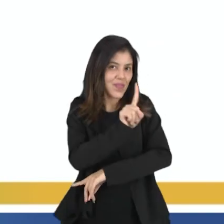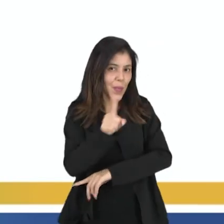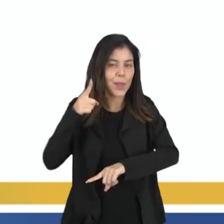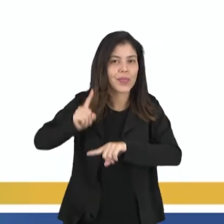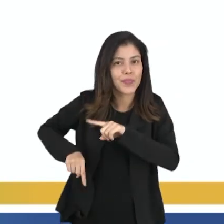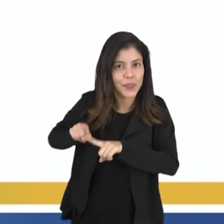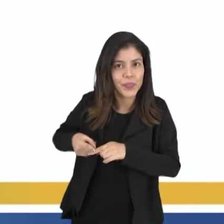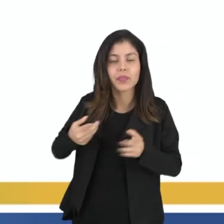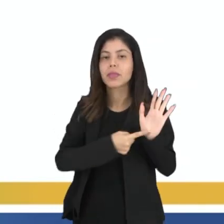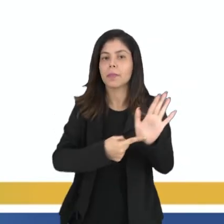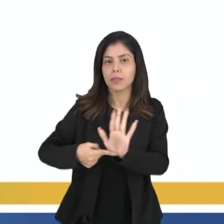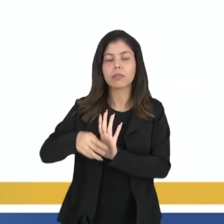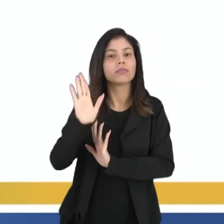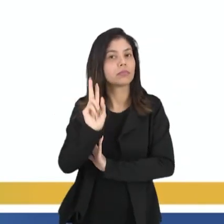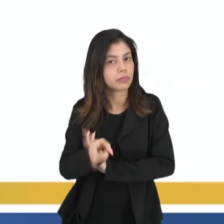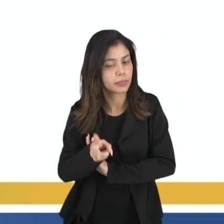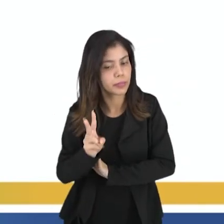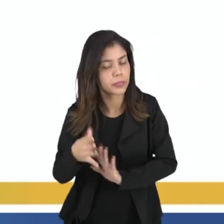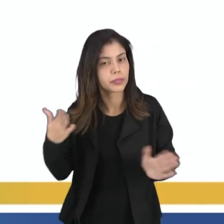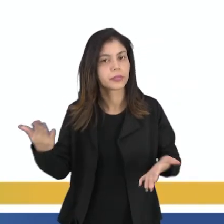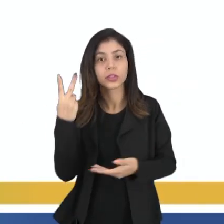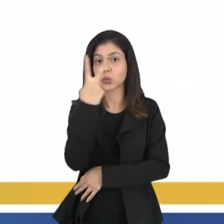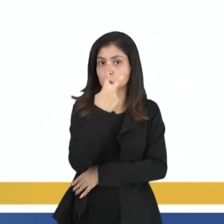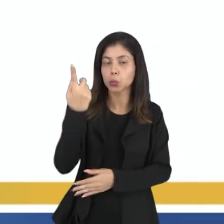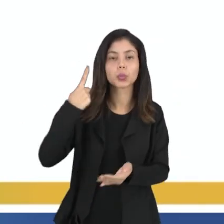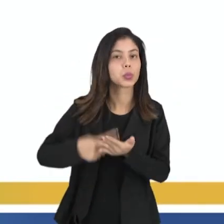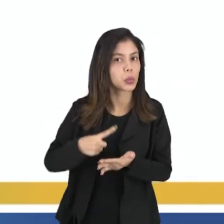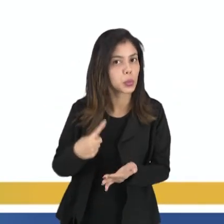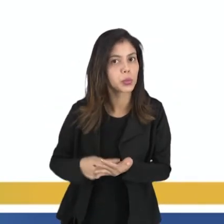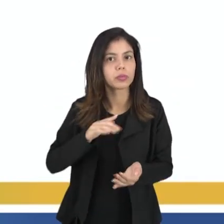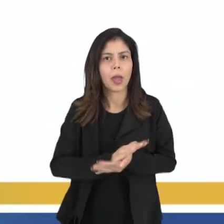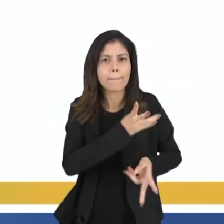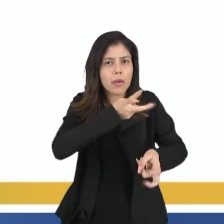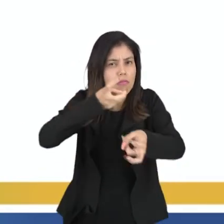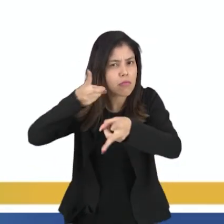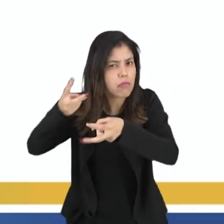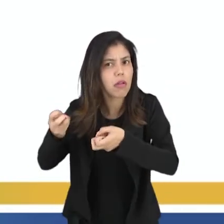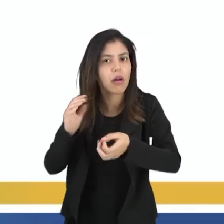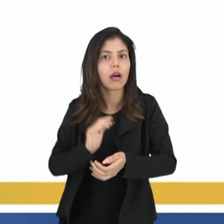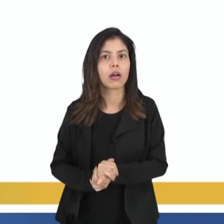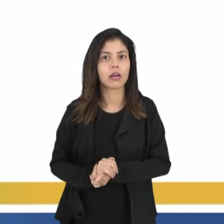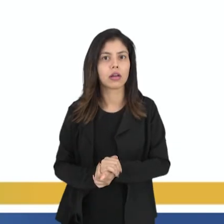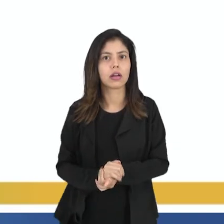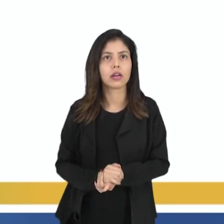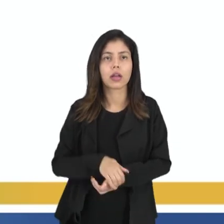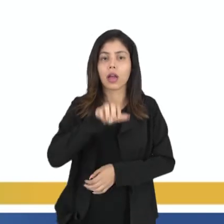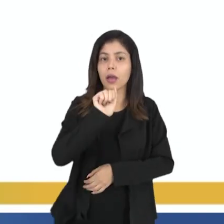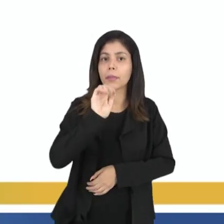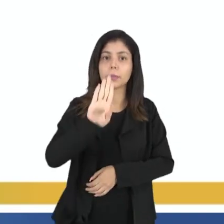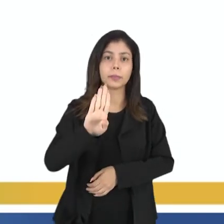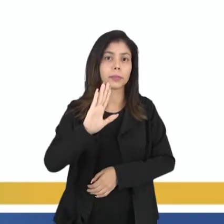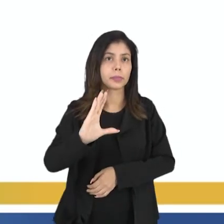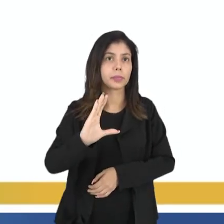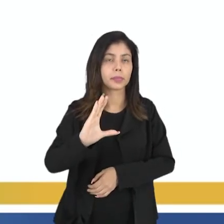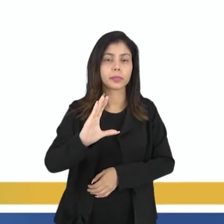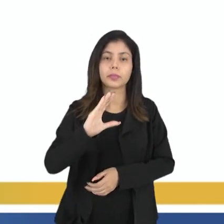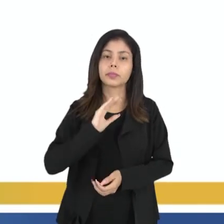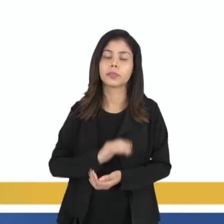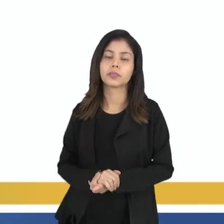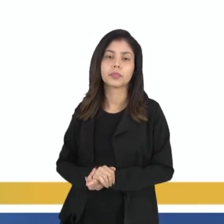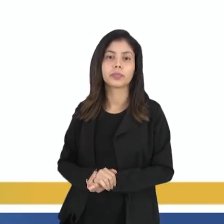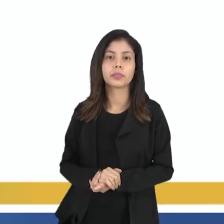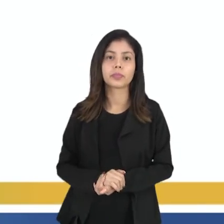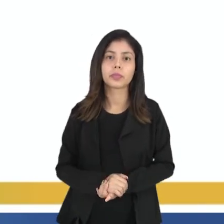e sempre vai se apresentar nas duas condições. Percebam que as alternativas A, B e